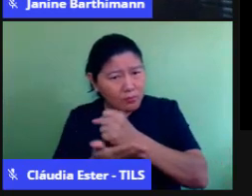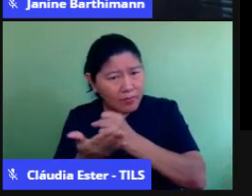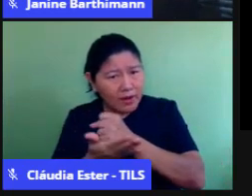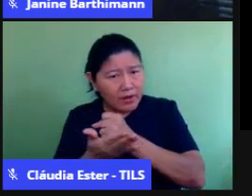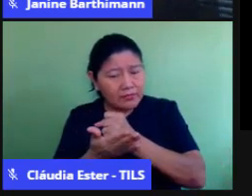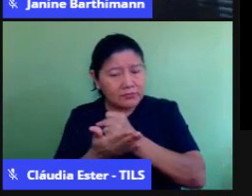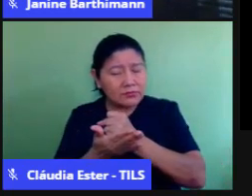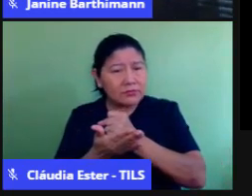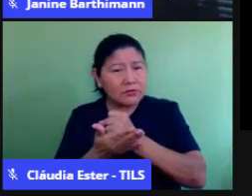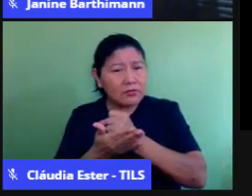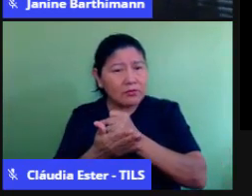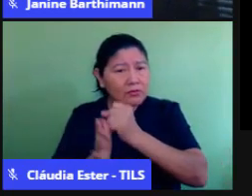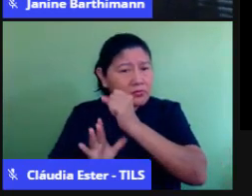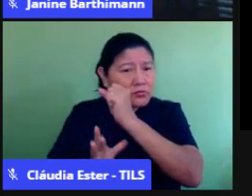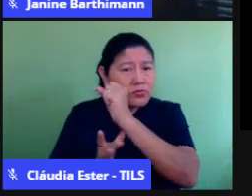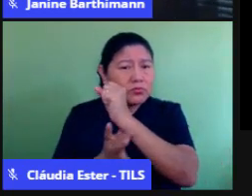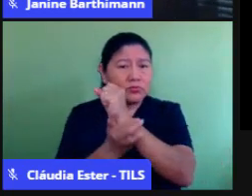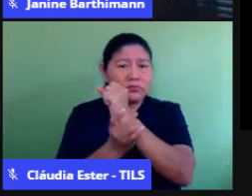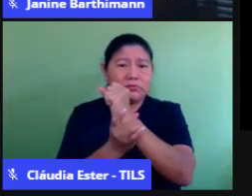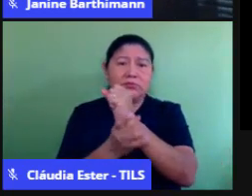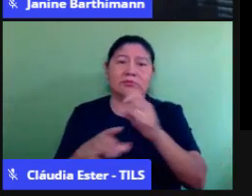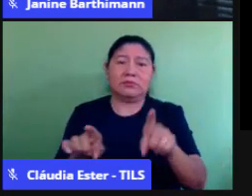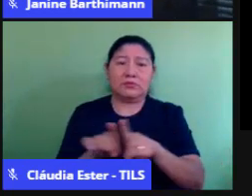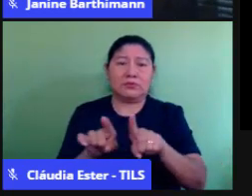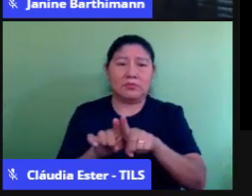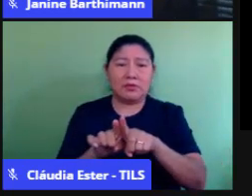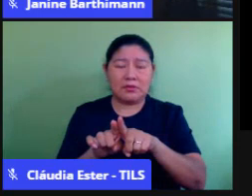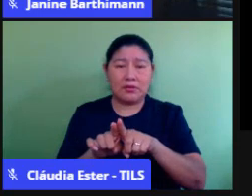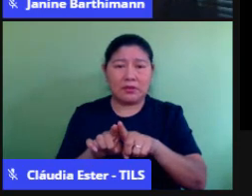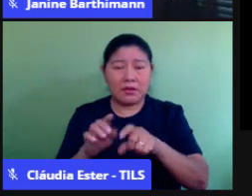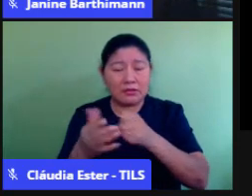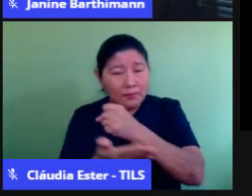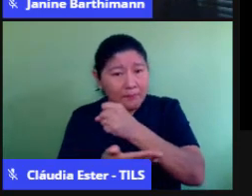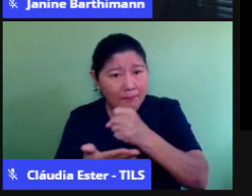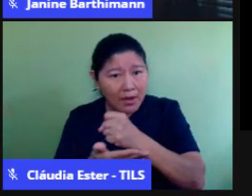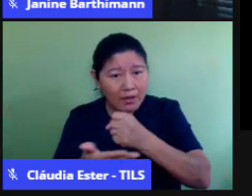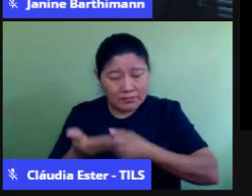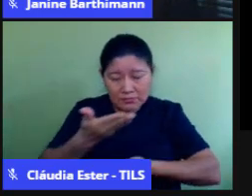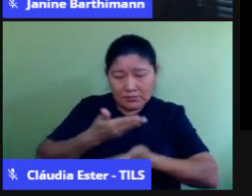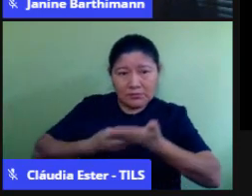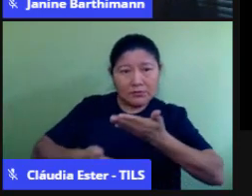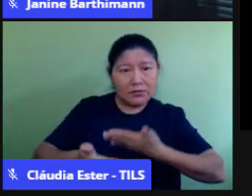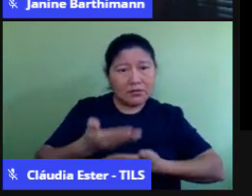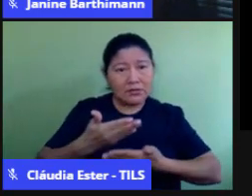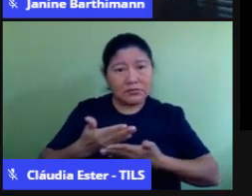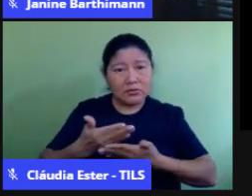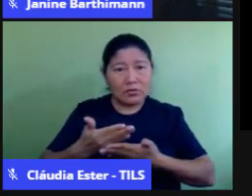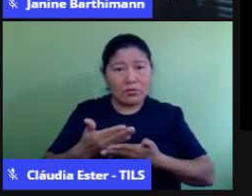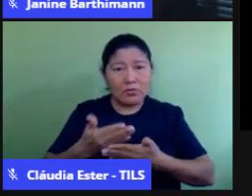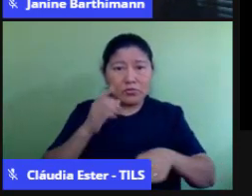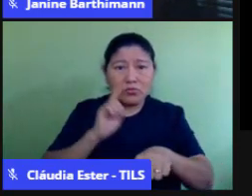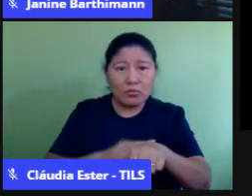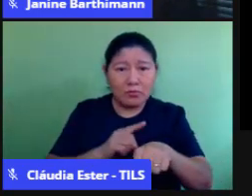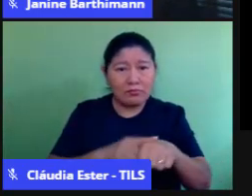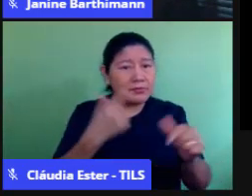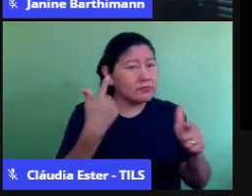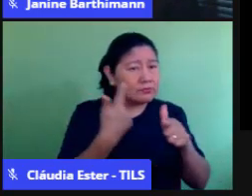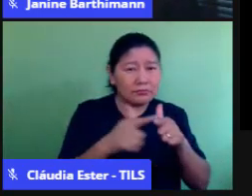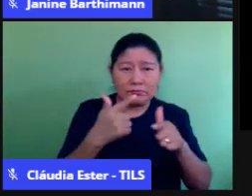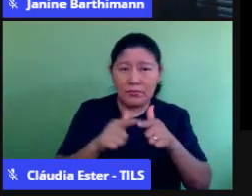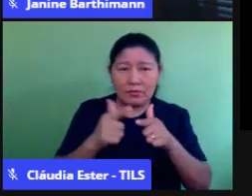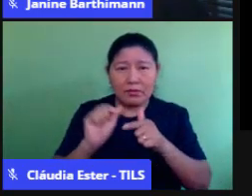né? Essa base de reflexão teórica agora desse diálogo sobre crise na educação, a partir da